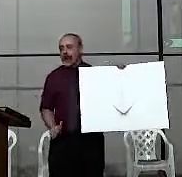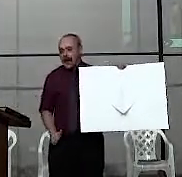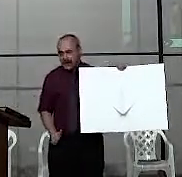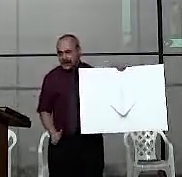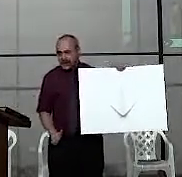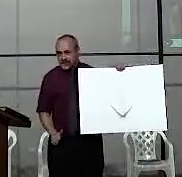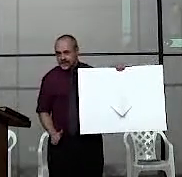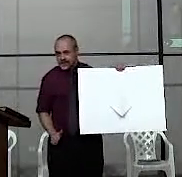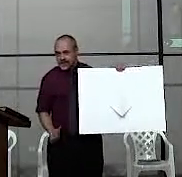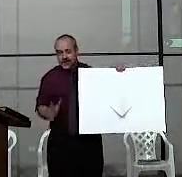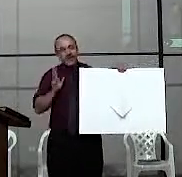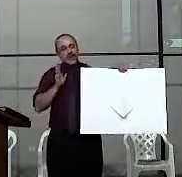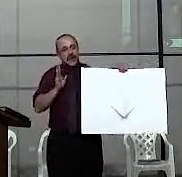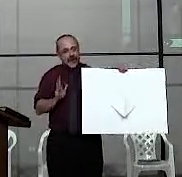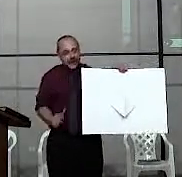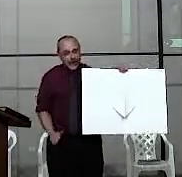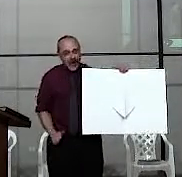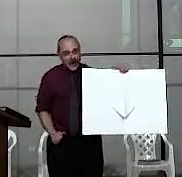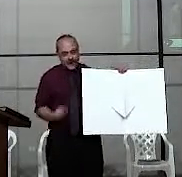limpar.